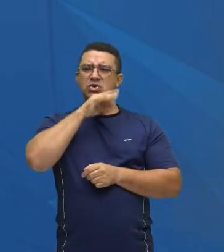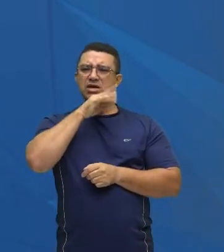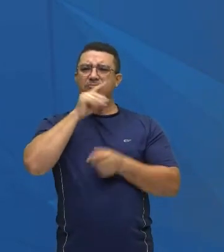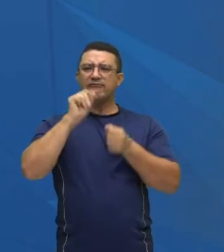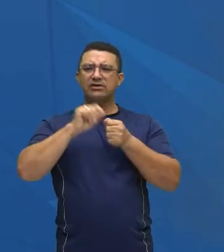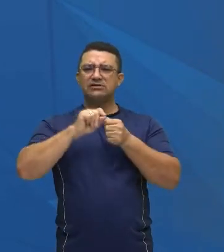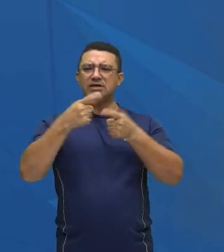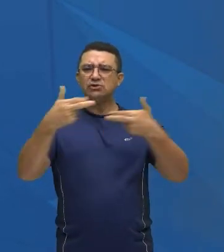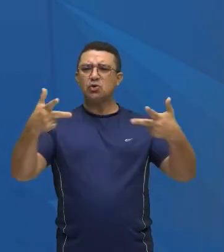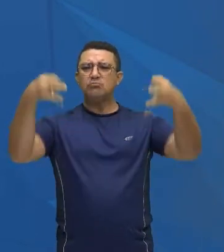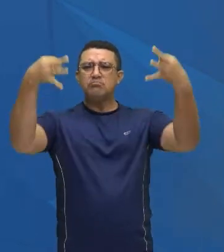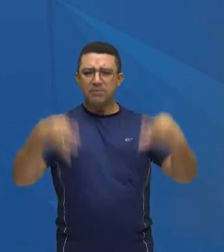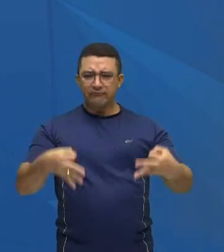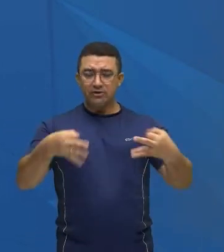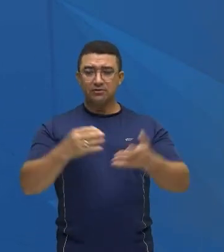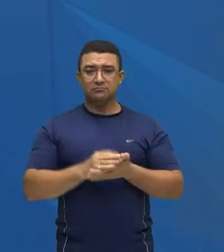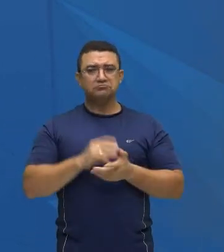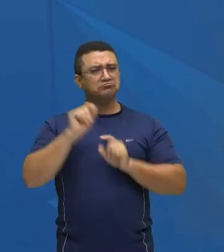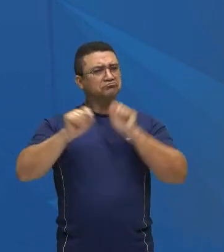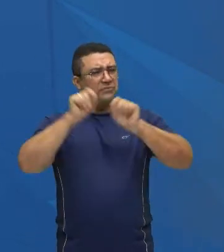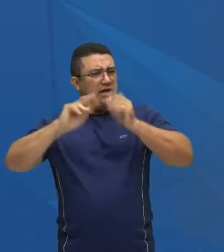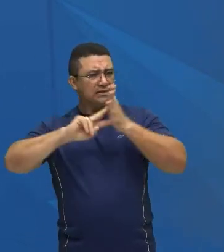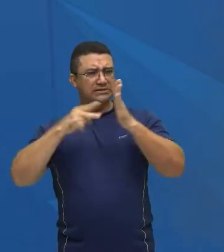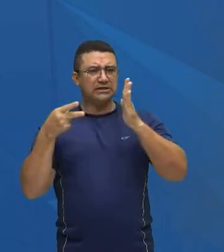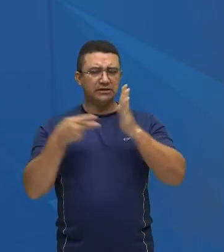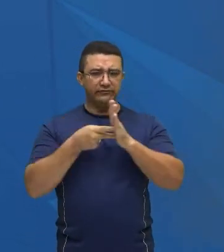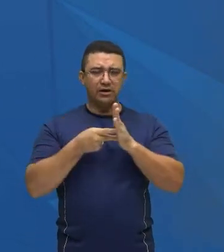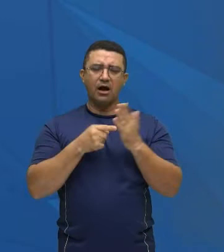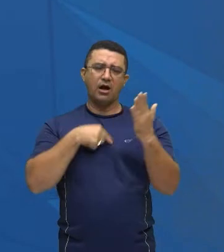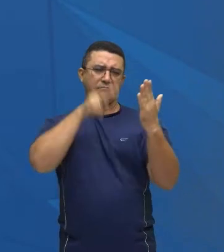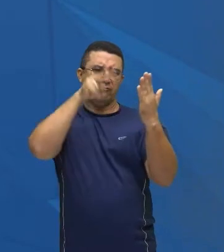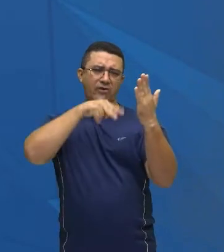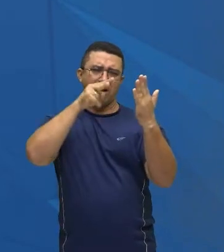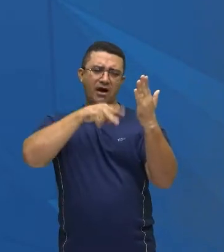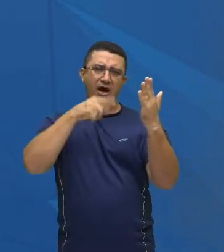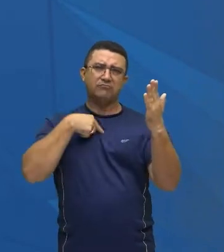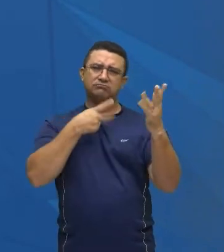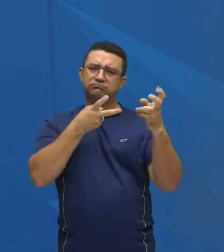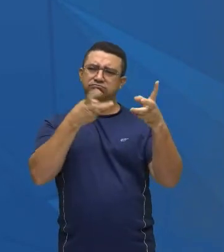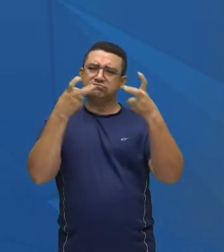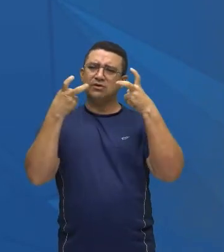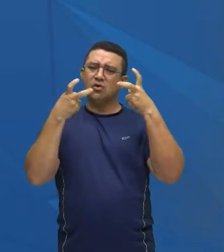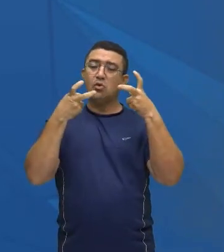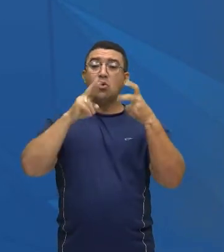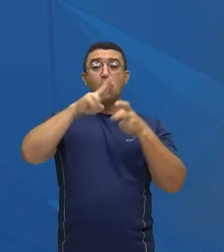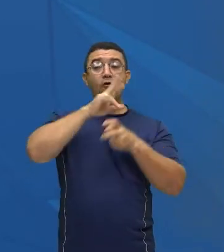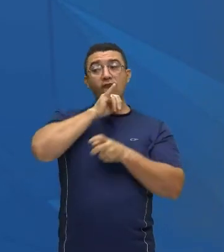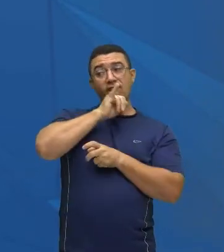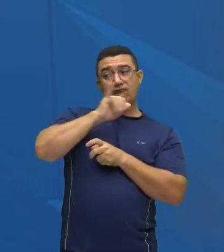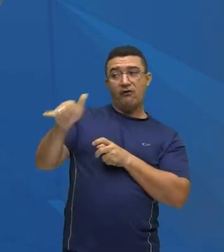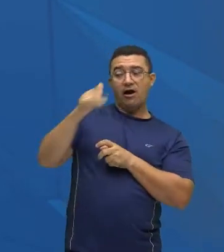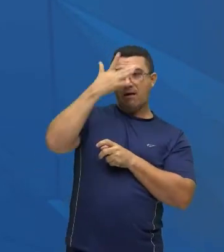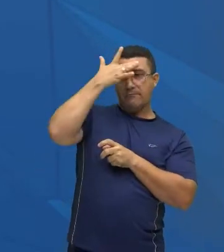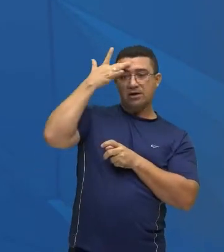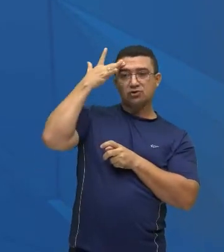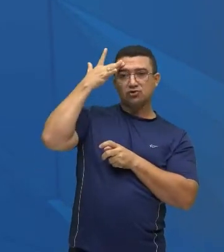traz para a gente enquanto interpretação? O que quando a gente lê, ou quando a gente fala para alguém isso, ou quando a